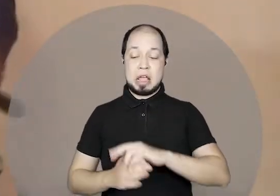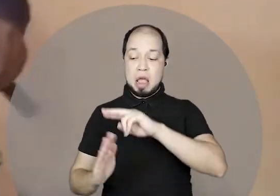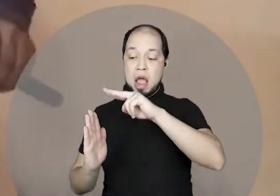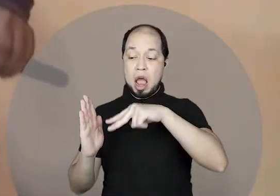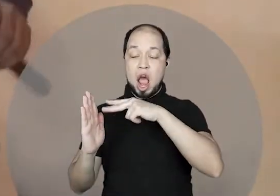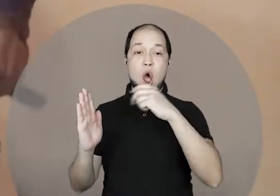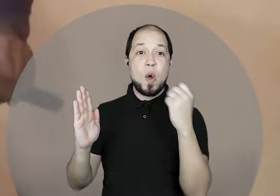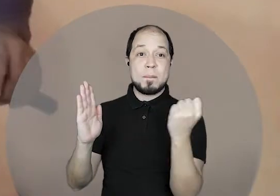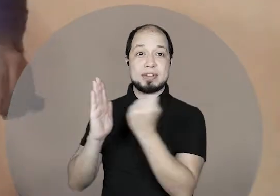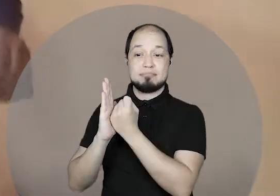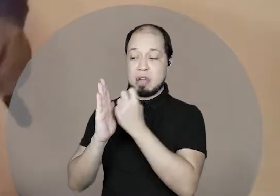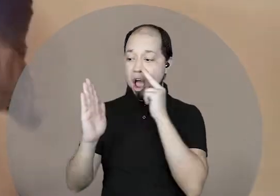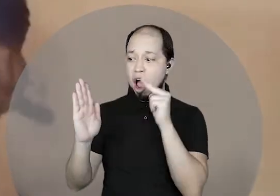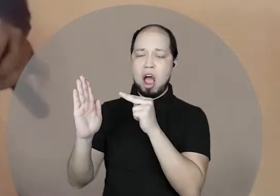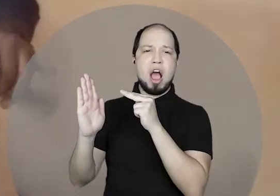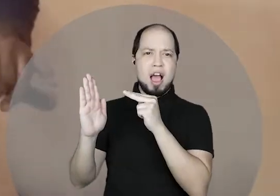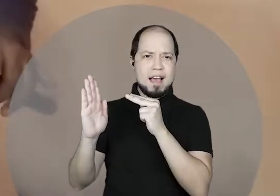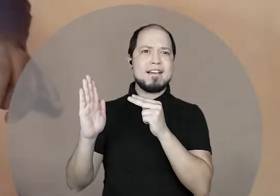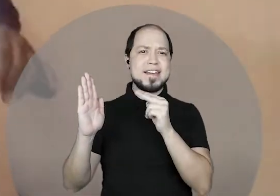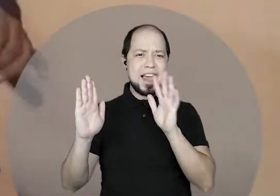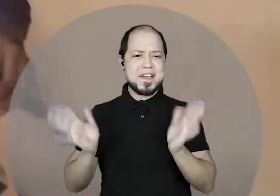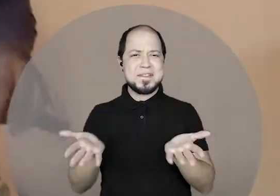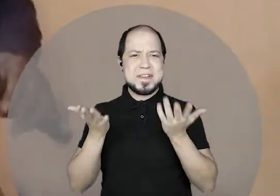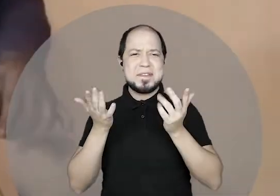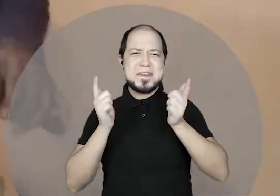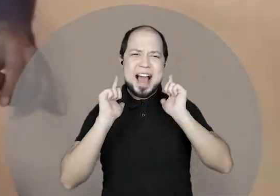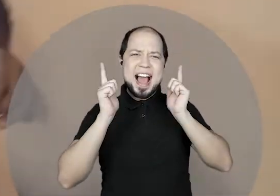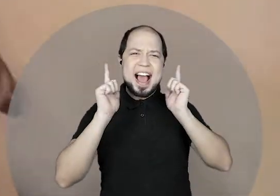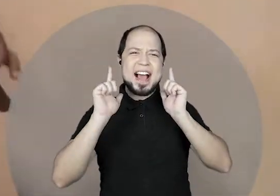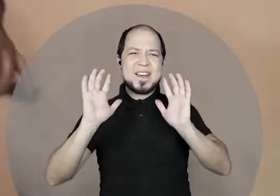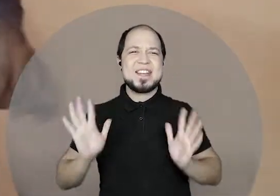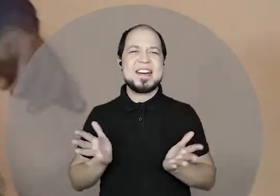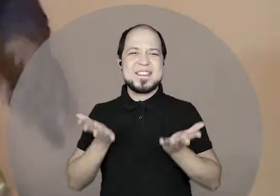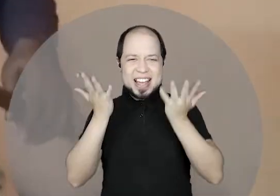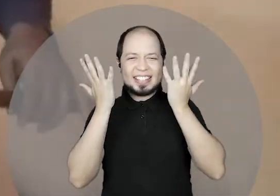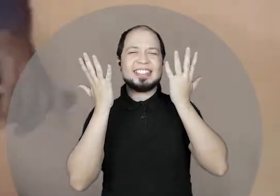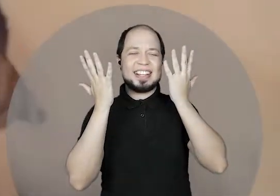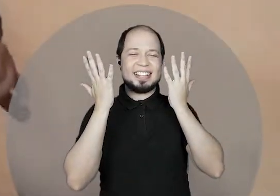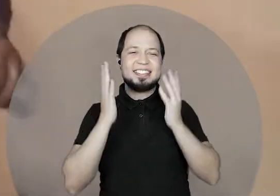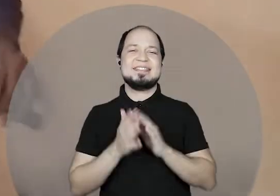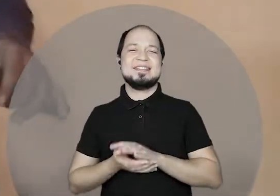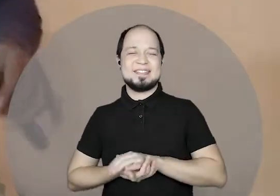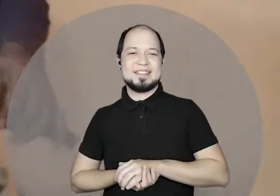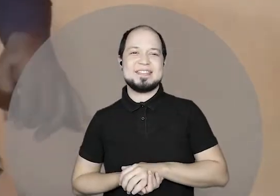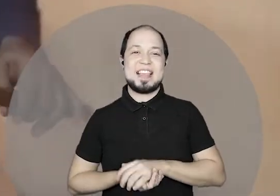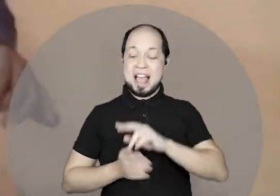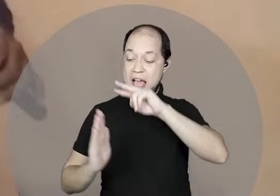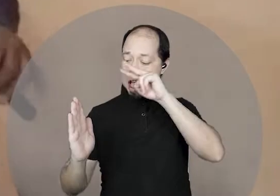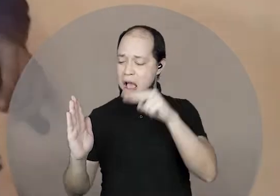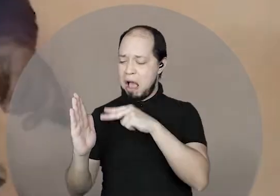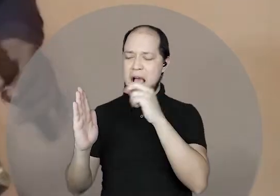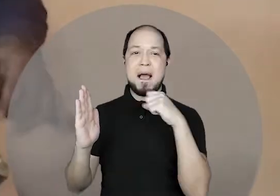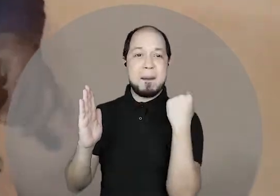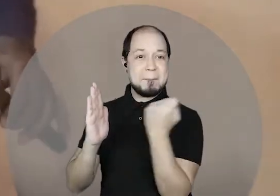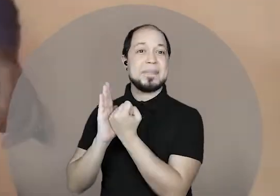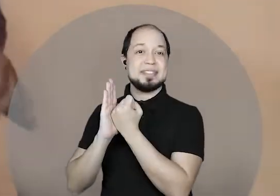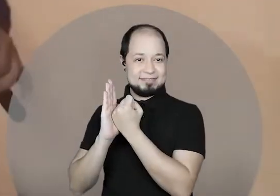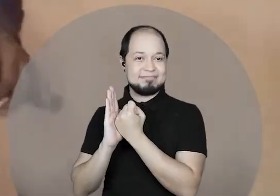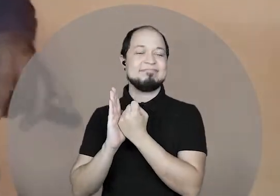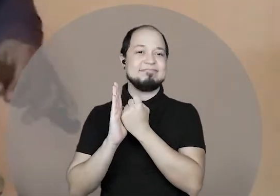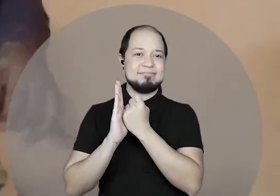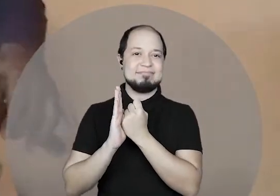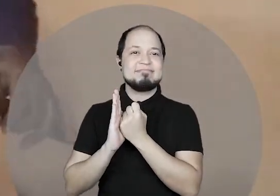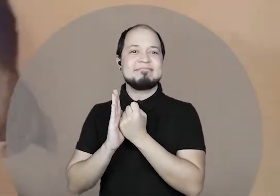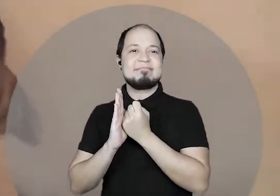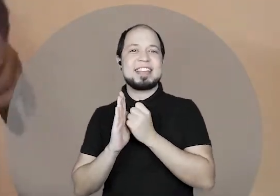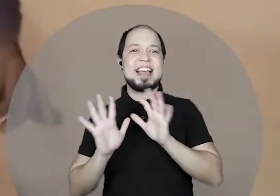na gandaia, olha o meu emblema e cai na gandaia, olha o meu emblema e cai na gandaia, olha o meu emblema e cai na